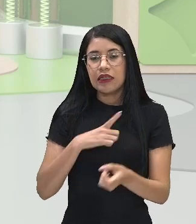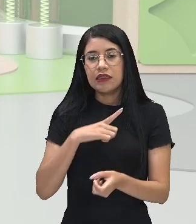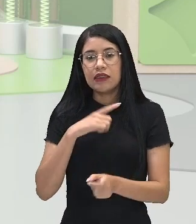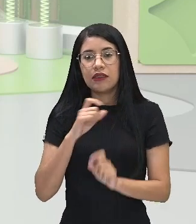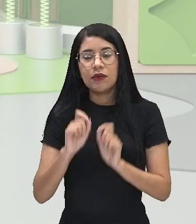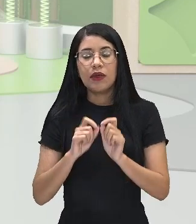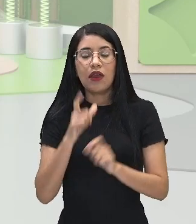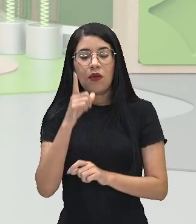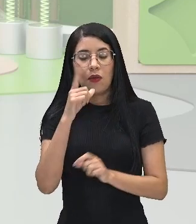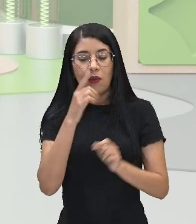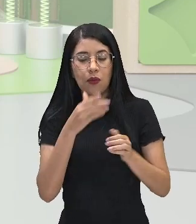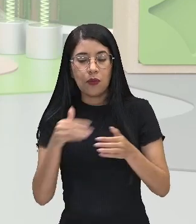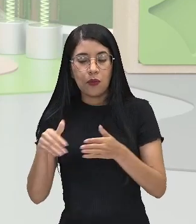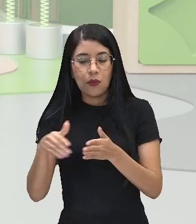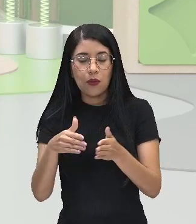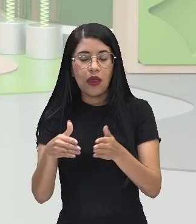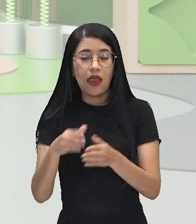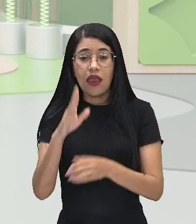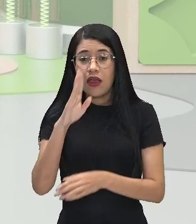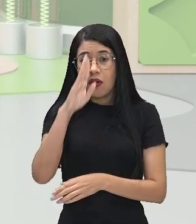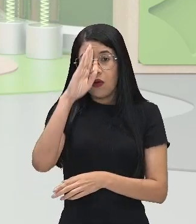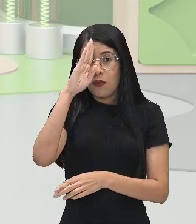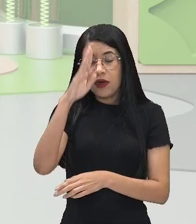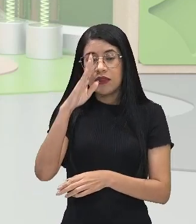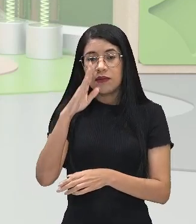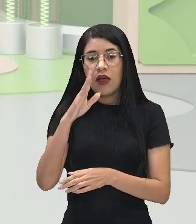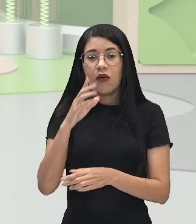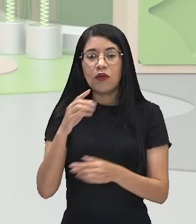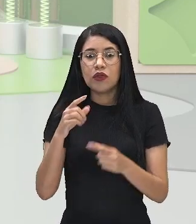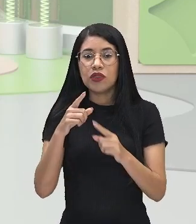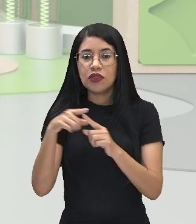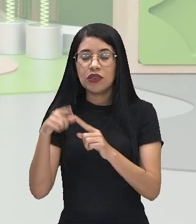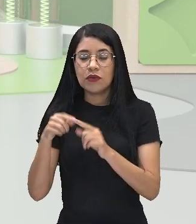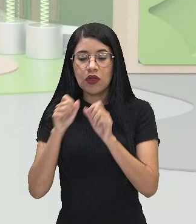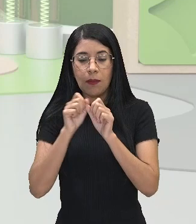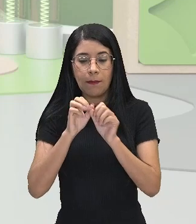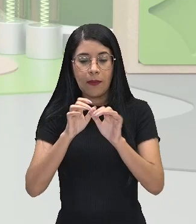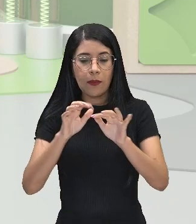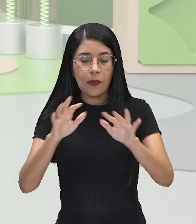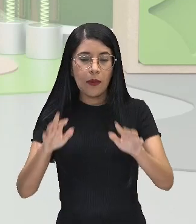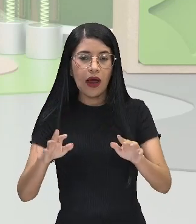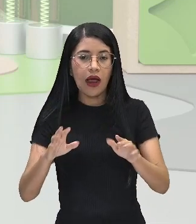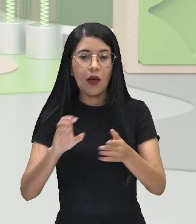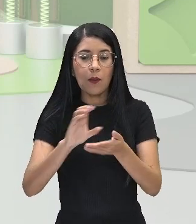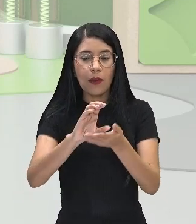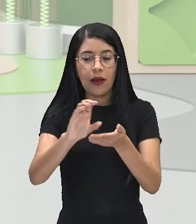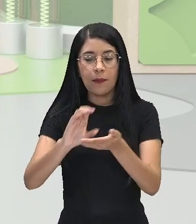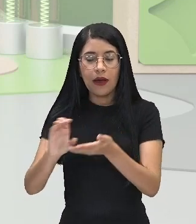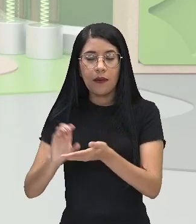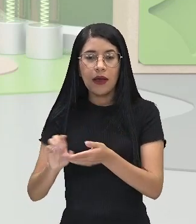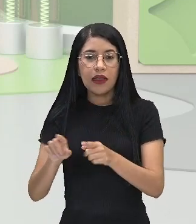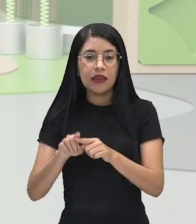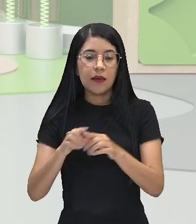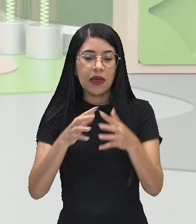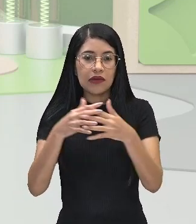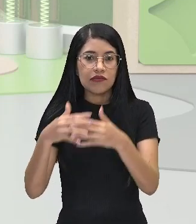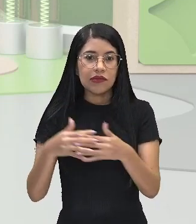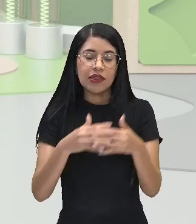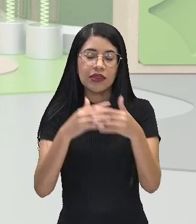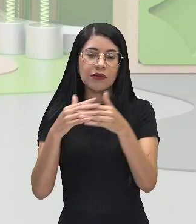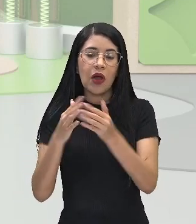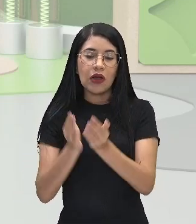nossos rios como principal meio de distribuição de recursos, meio de transporte da